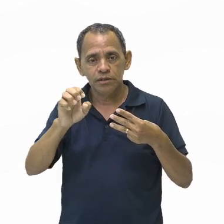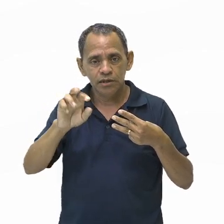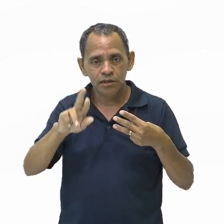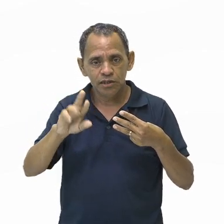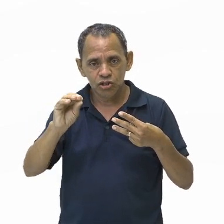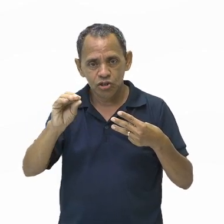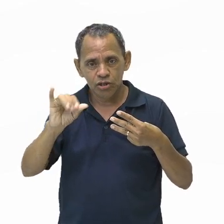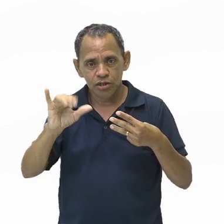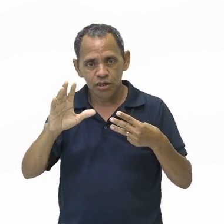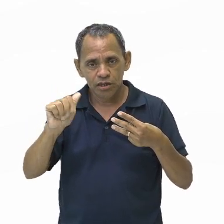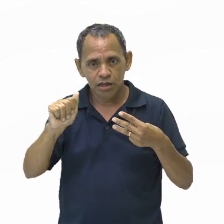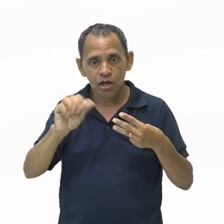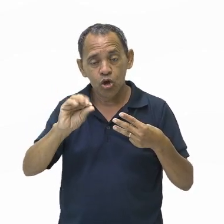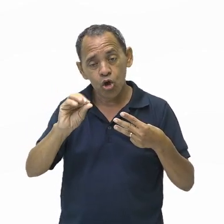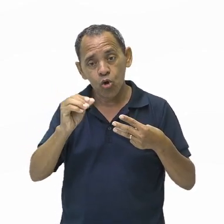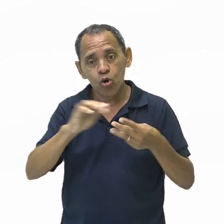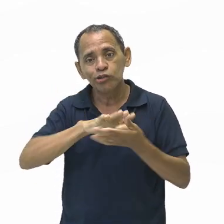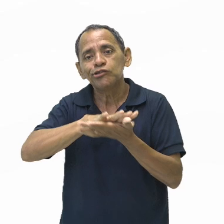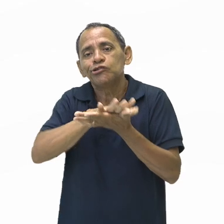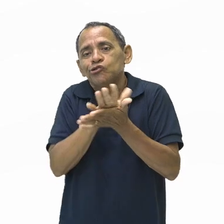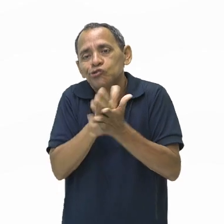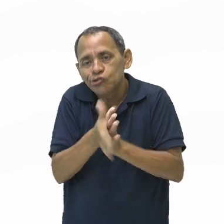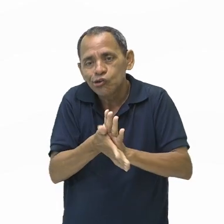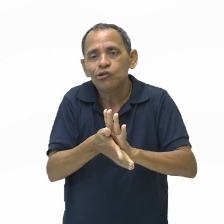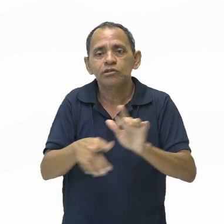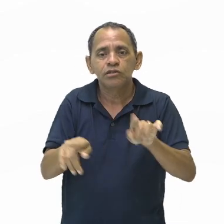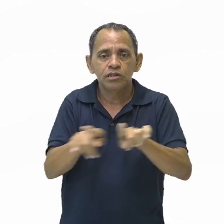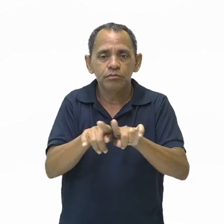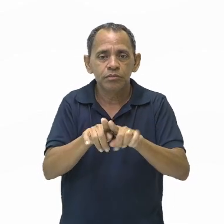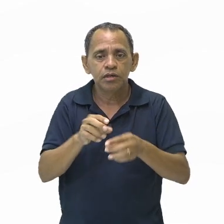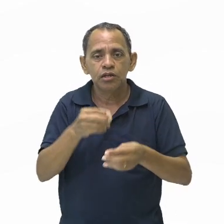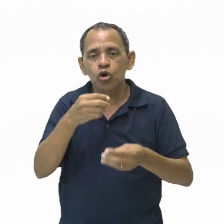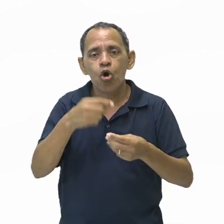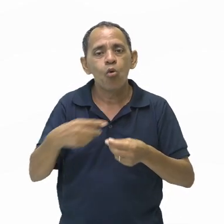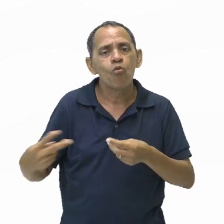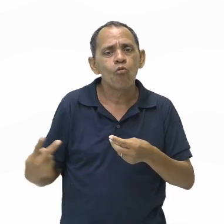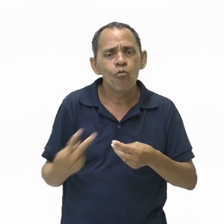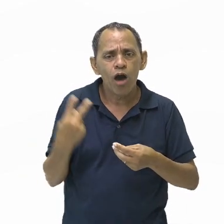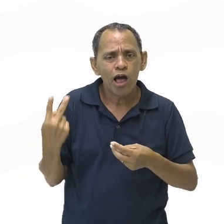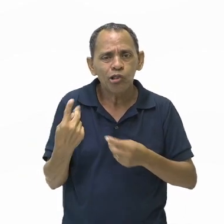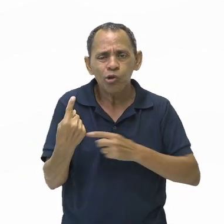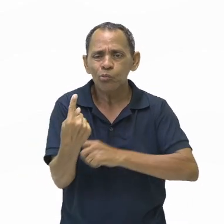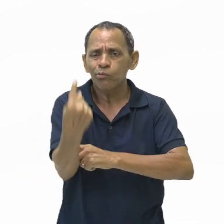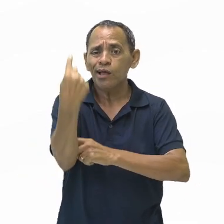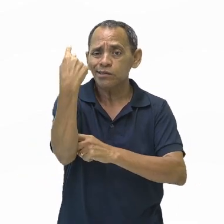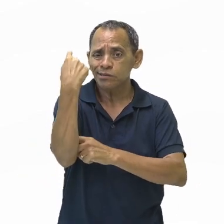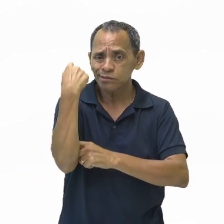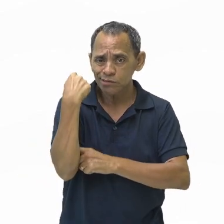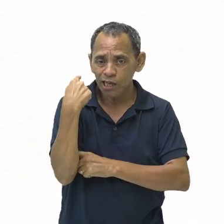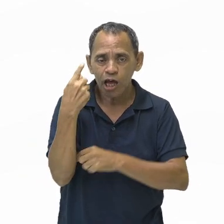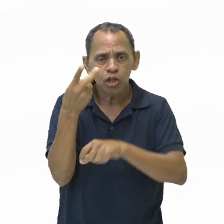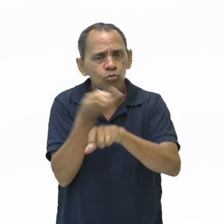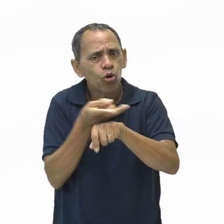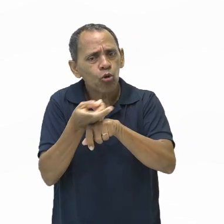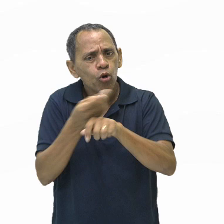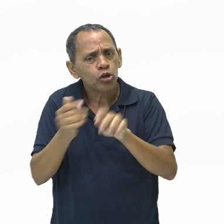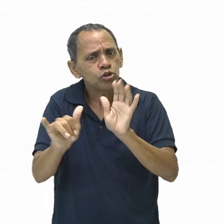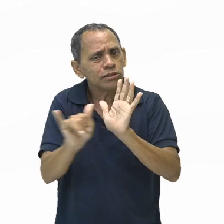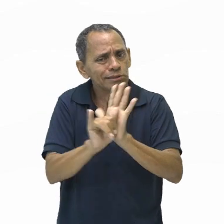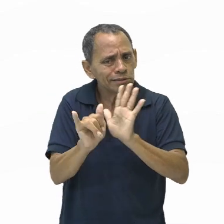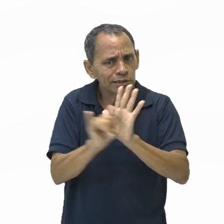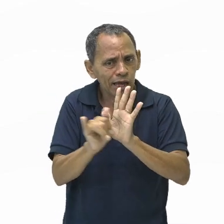ou de destruição. Né? Destruição dos valores do passado e busca pela